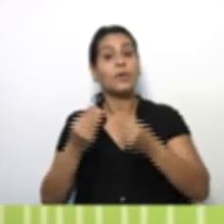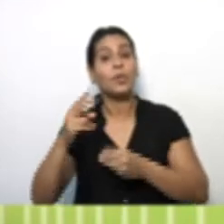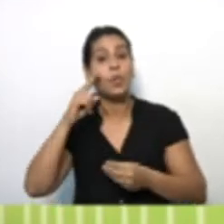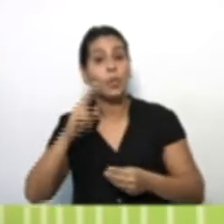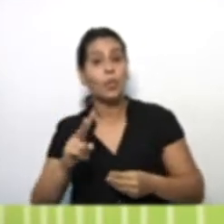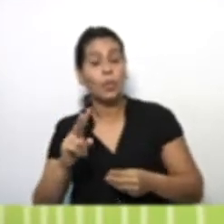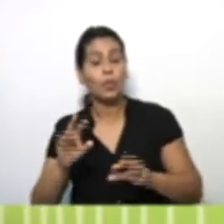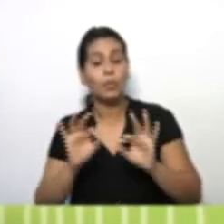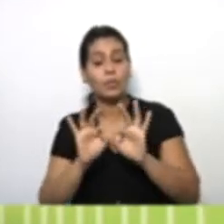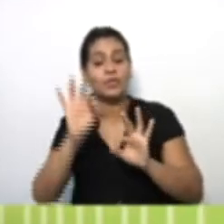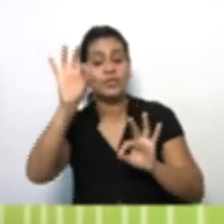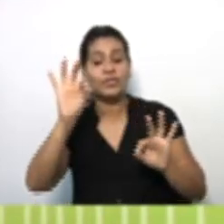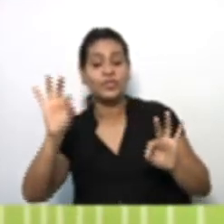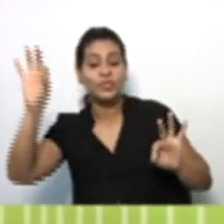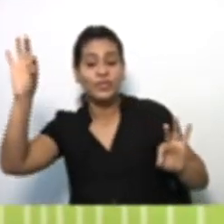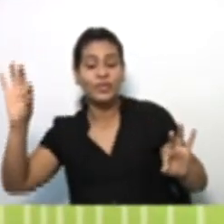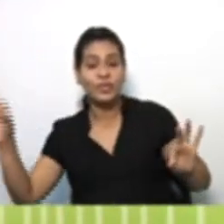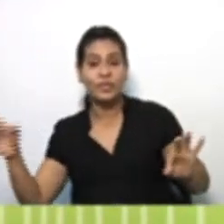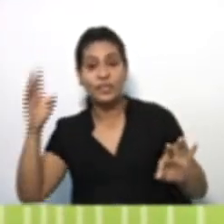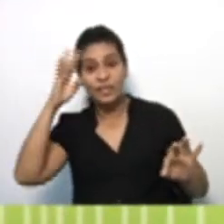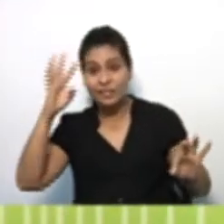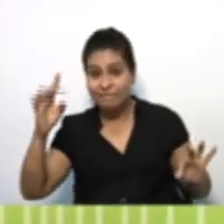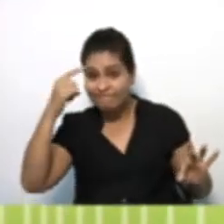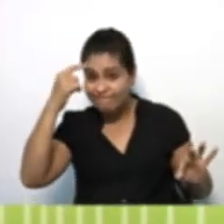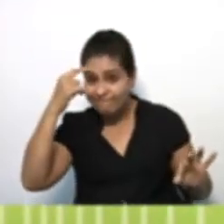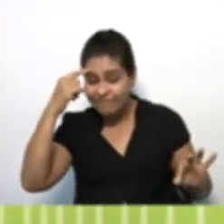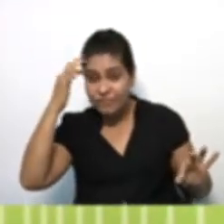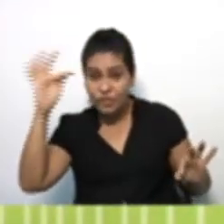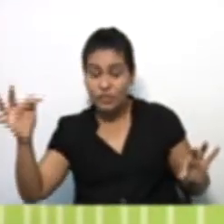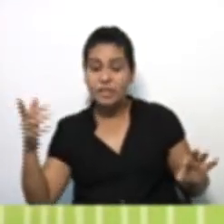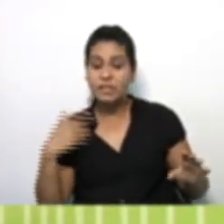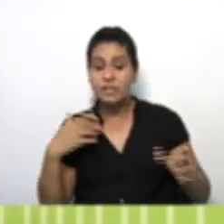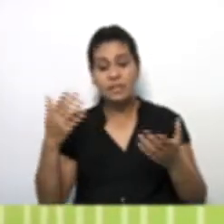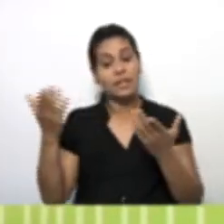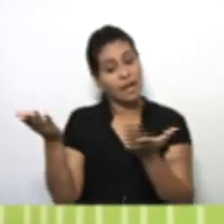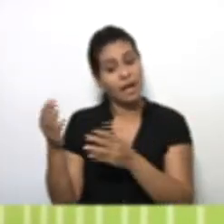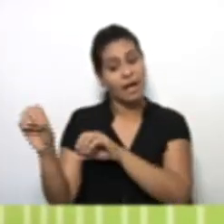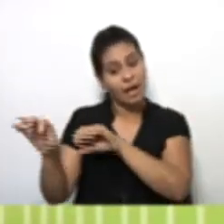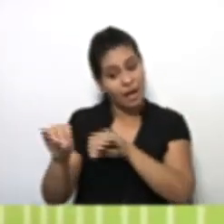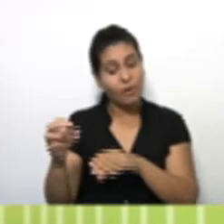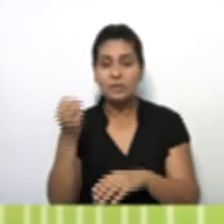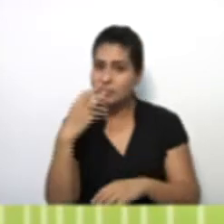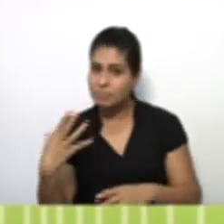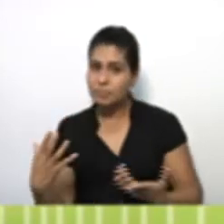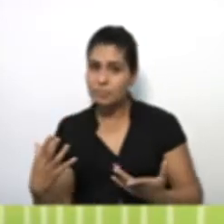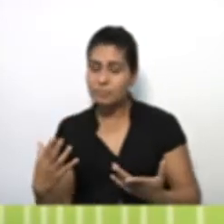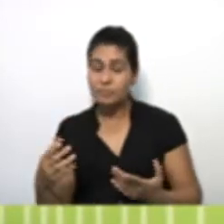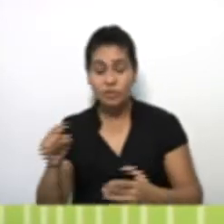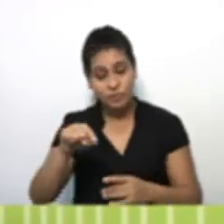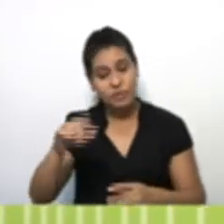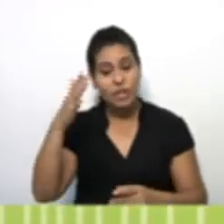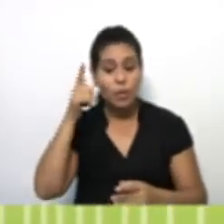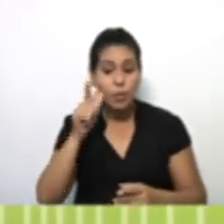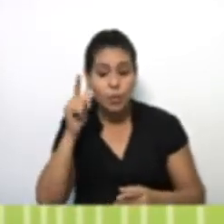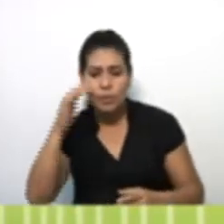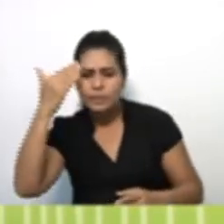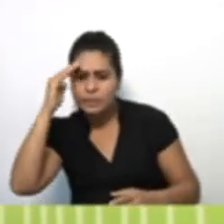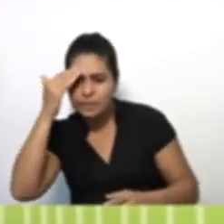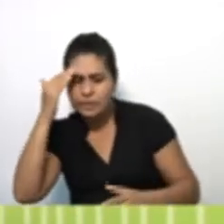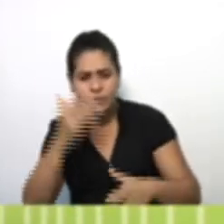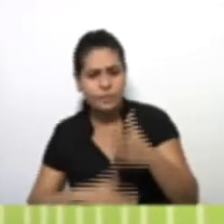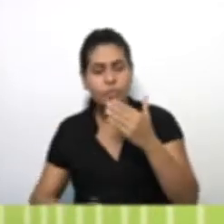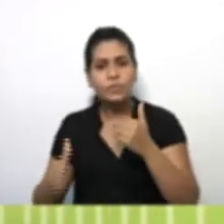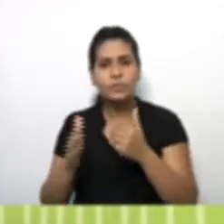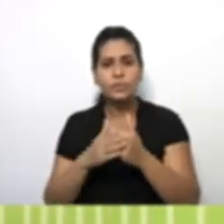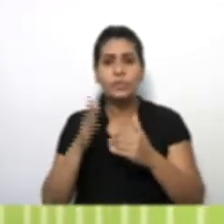estatisticamente, lembra lá? Né, da evolução do pensamento, estatisticamente, se a nossa aula está dando certo. né, se a nossa aula está conseguindo chegar